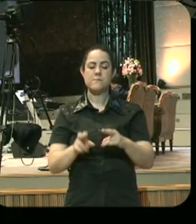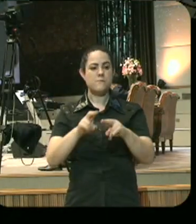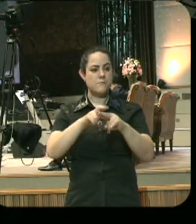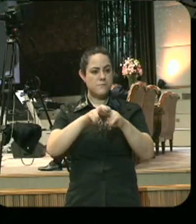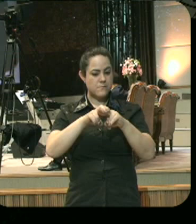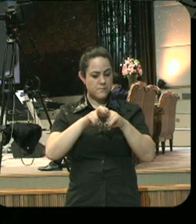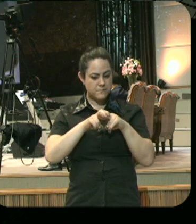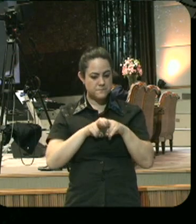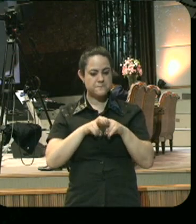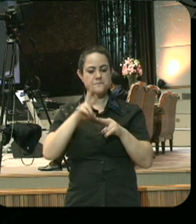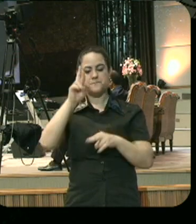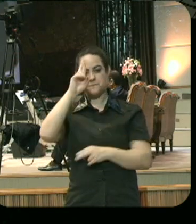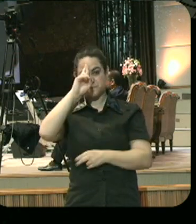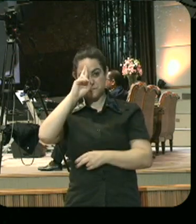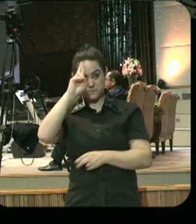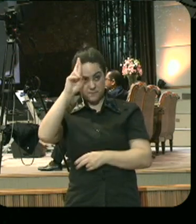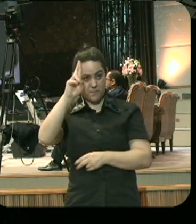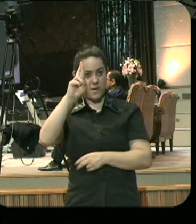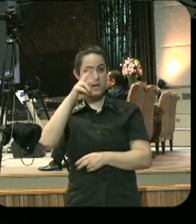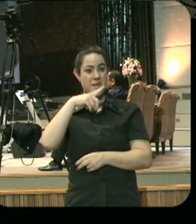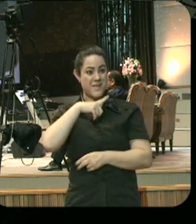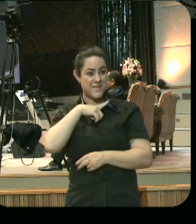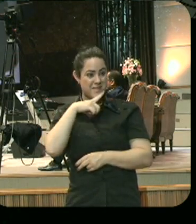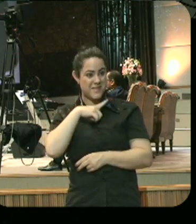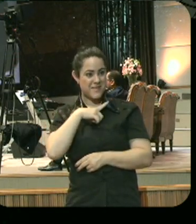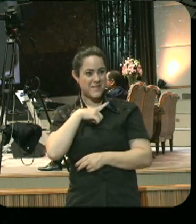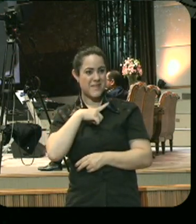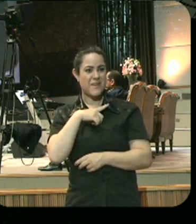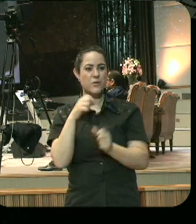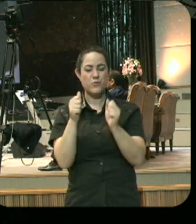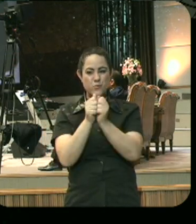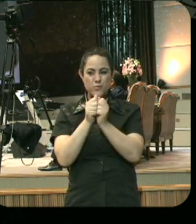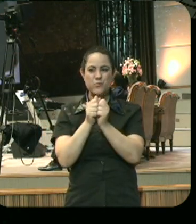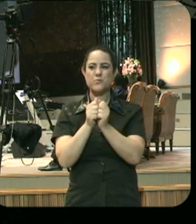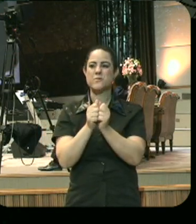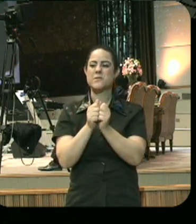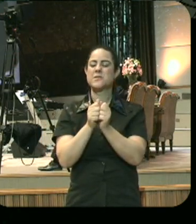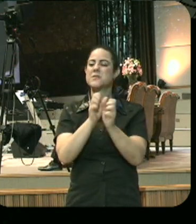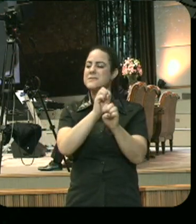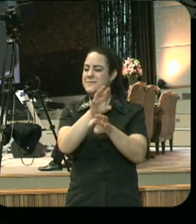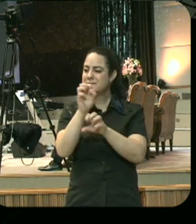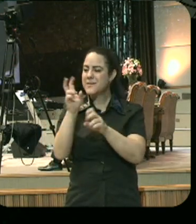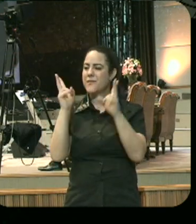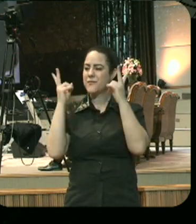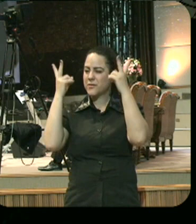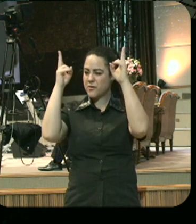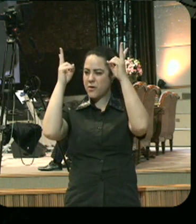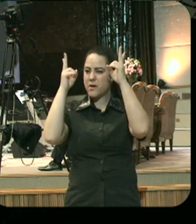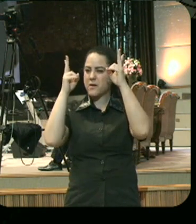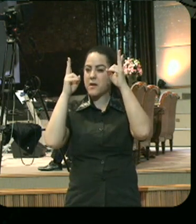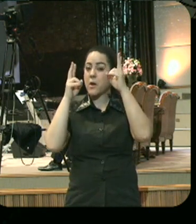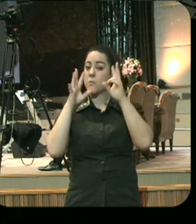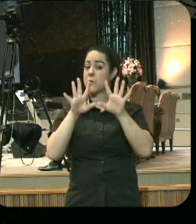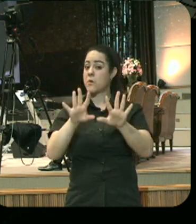isso, o Senhor inclui na lição de vitória uma advertência.